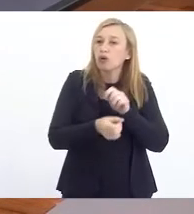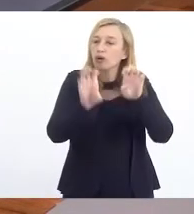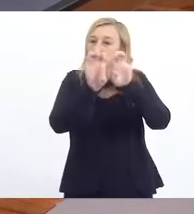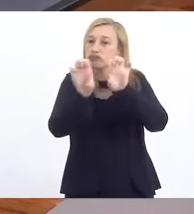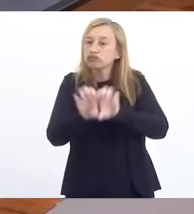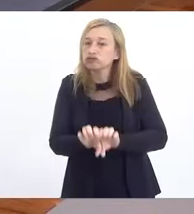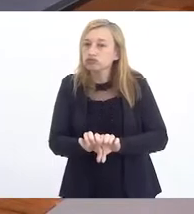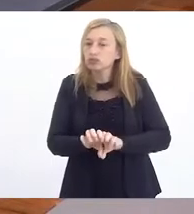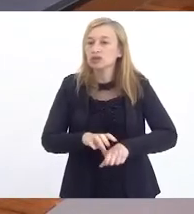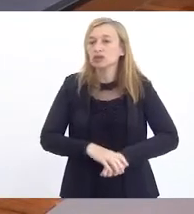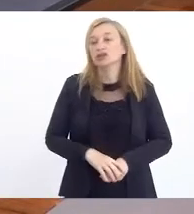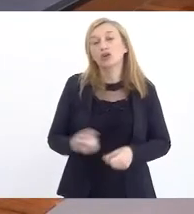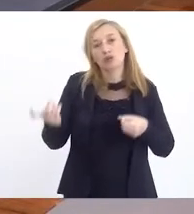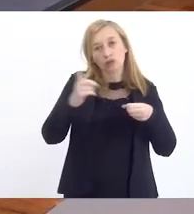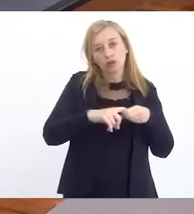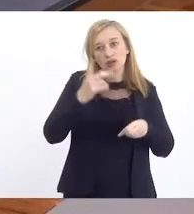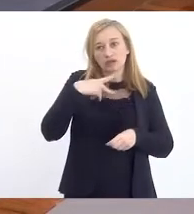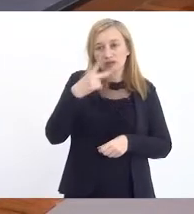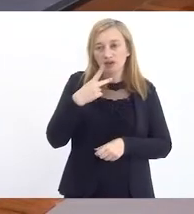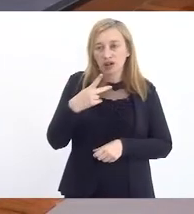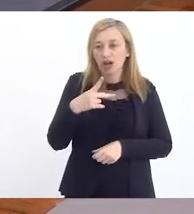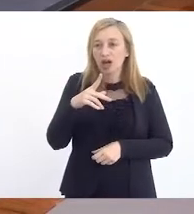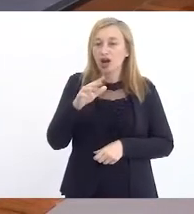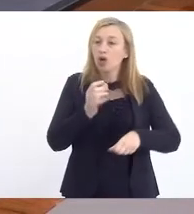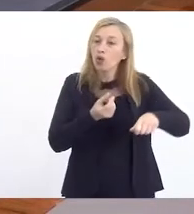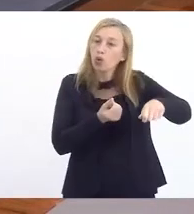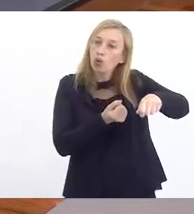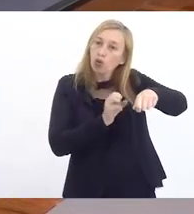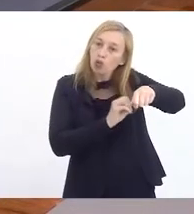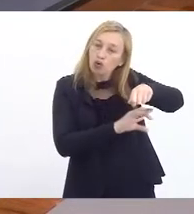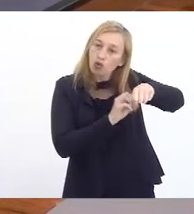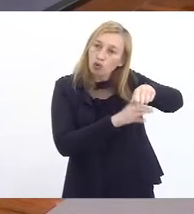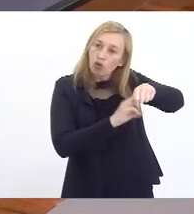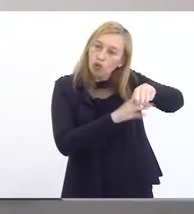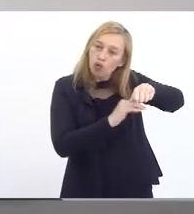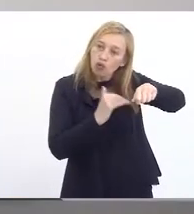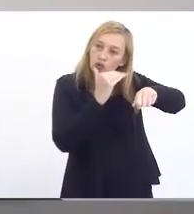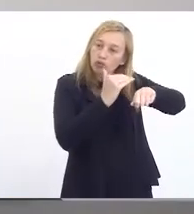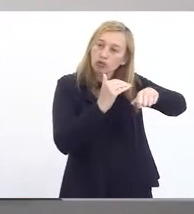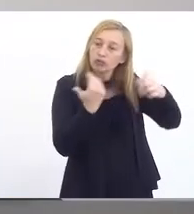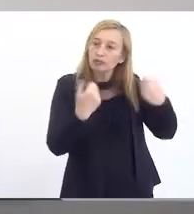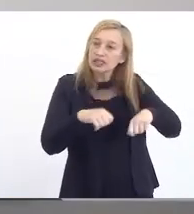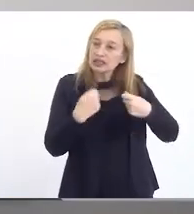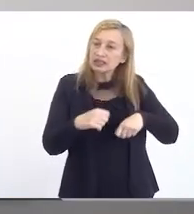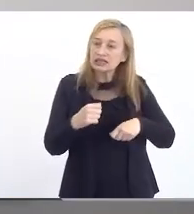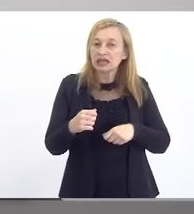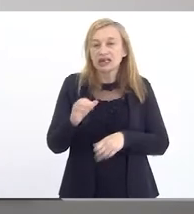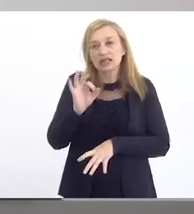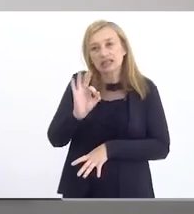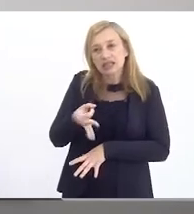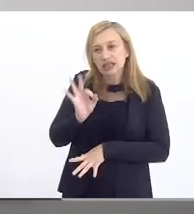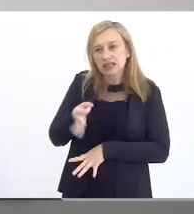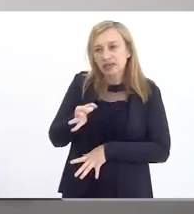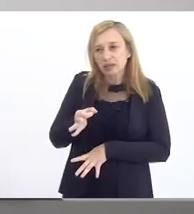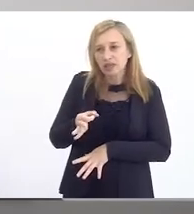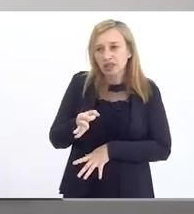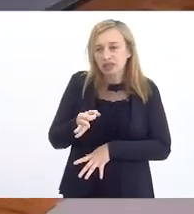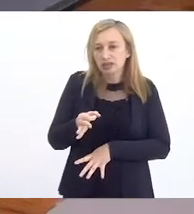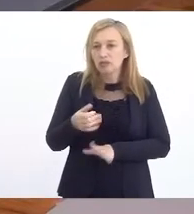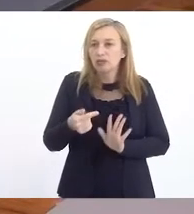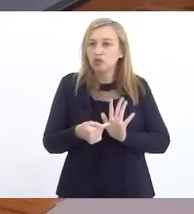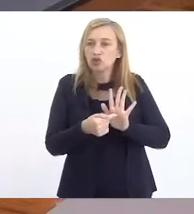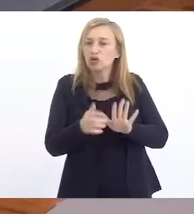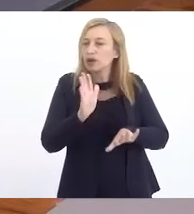estrutura, volto a dizer, o fundo teria que selecionar o que de fato é